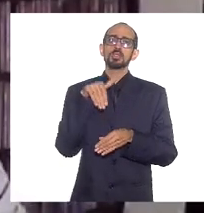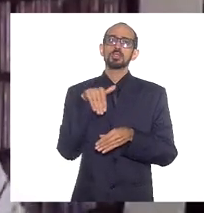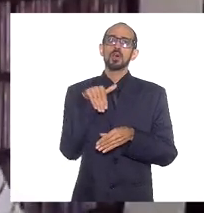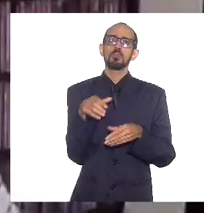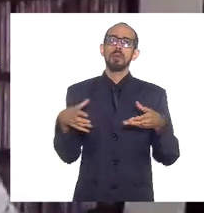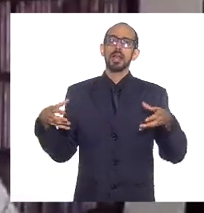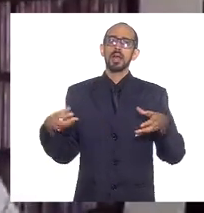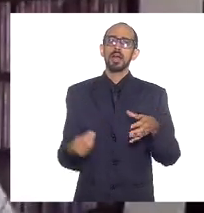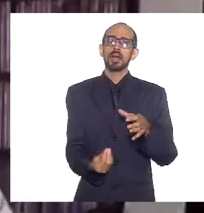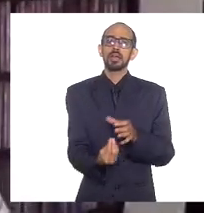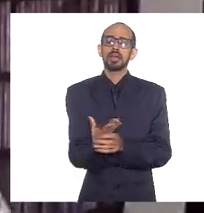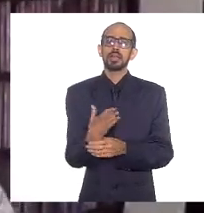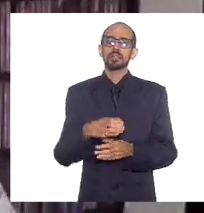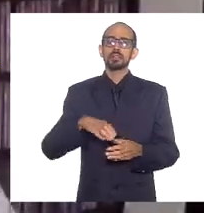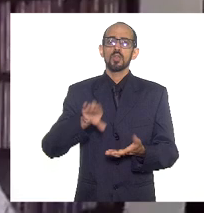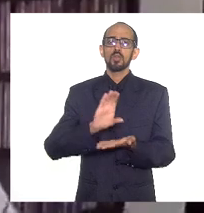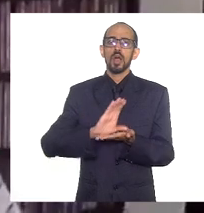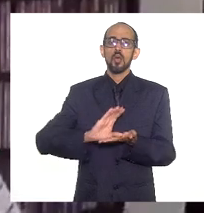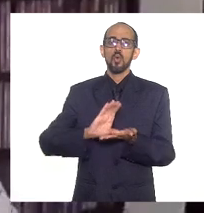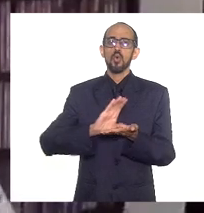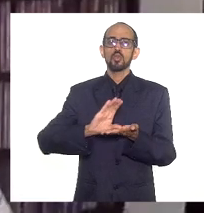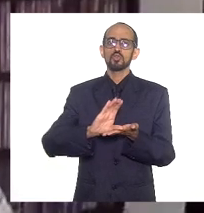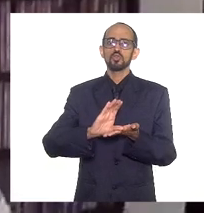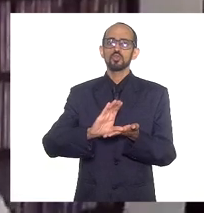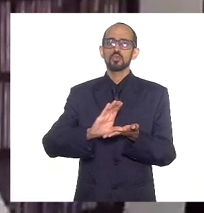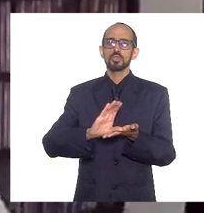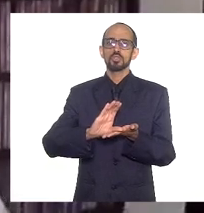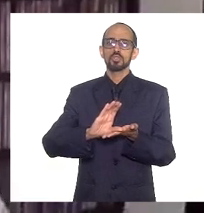da Constituinte no Chile.